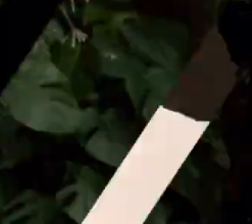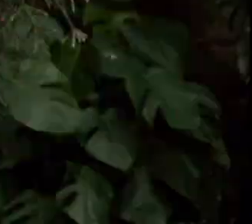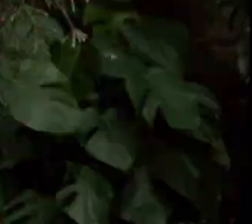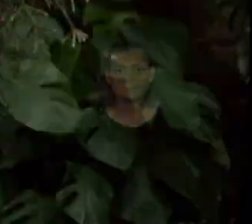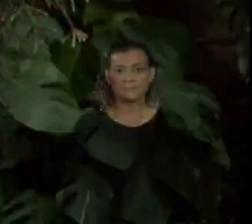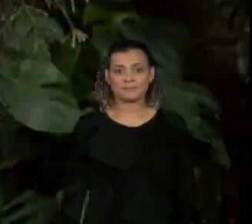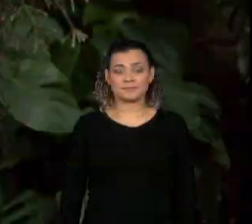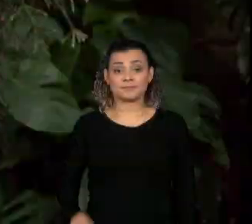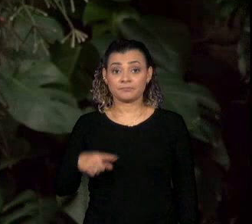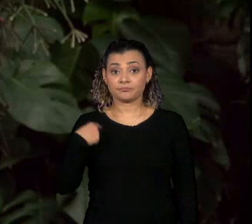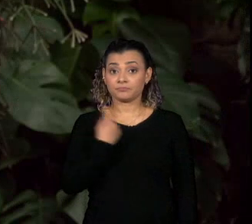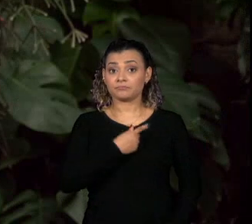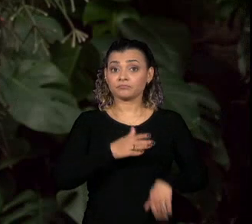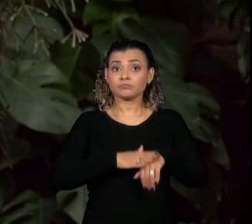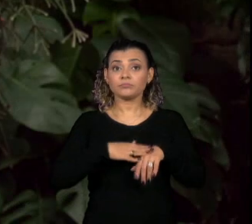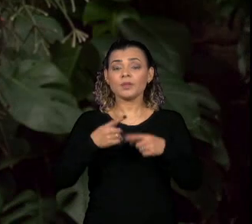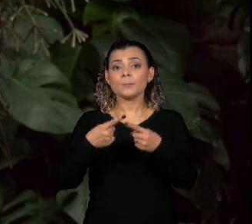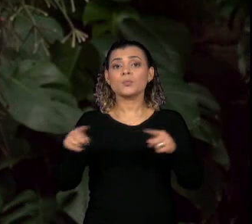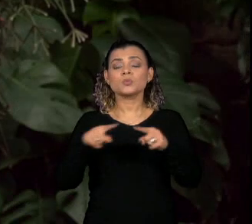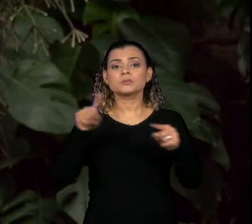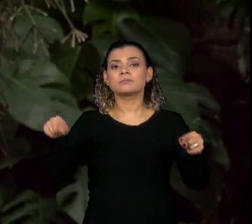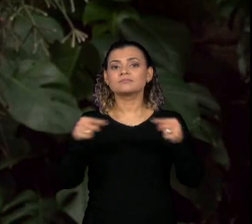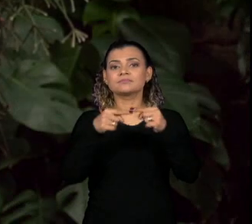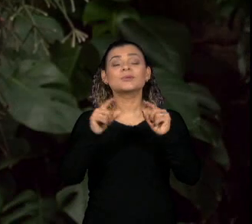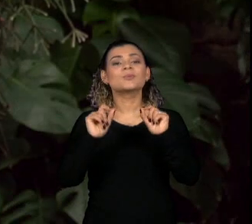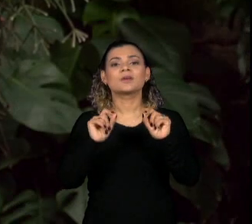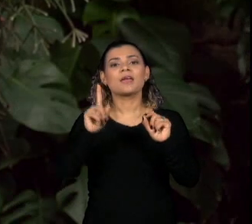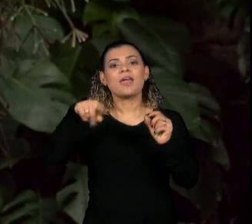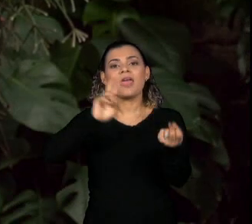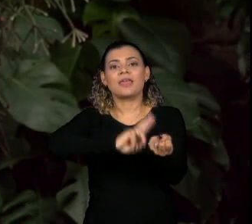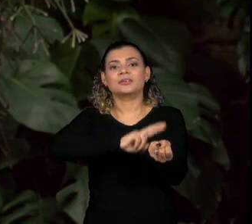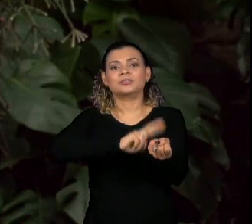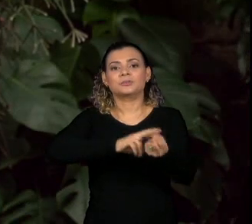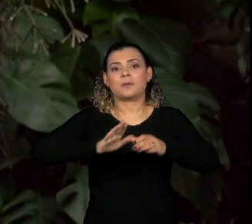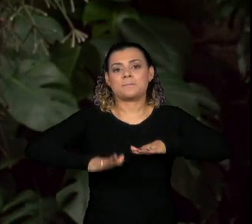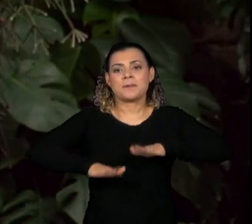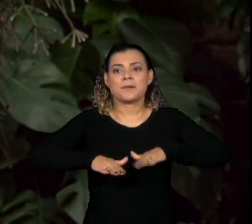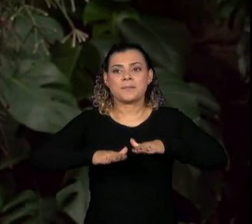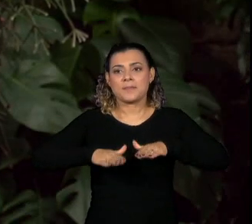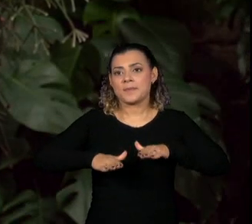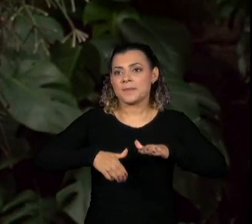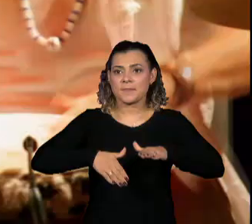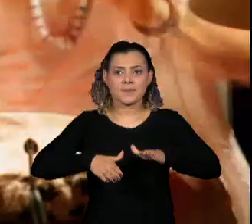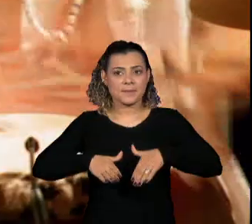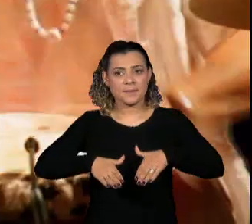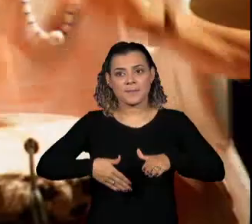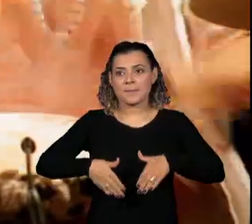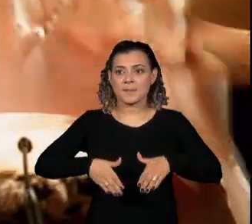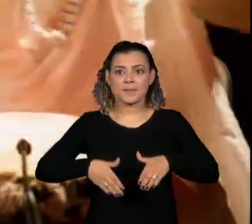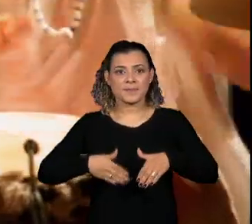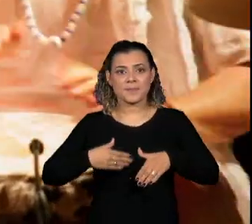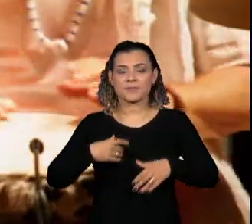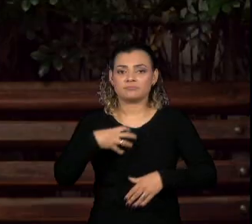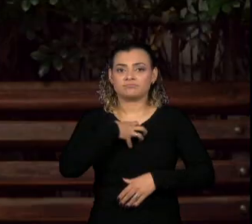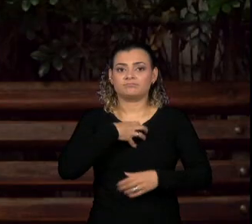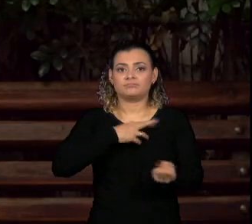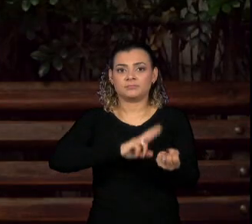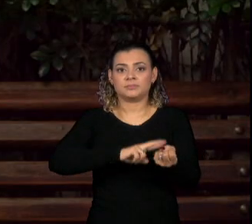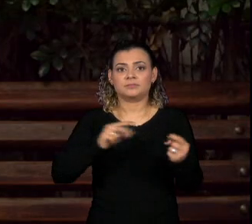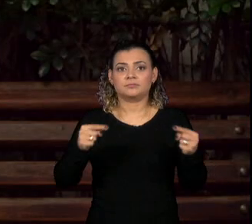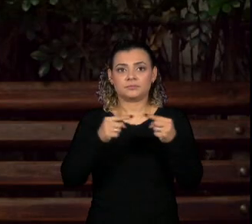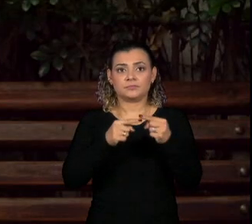O nosso ponto de princípio da música é o ritmo, né? E são os tambores, a percussão. A música nasce ali.